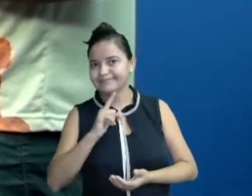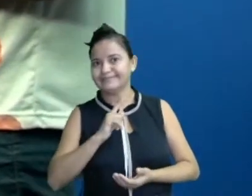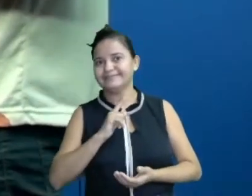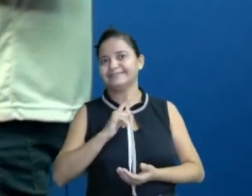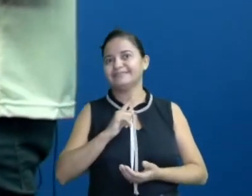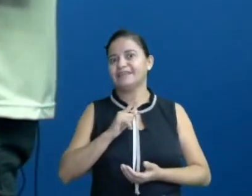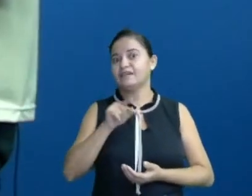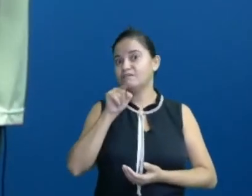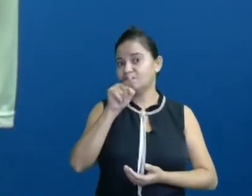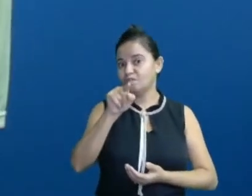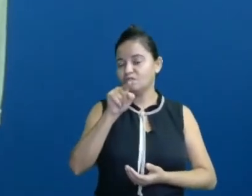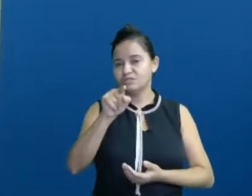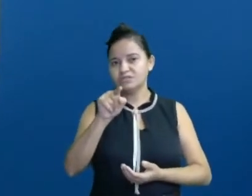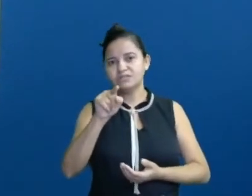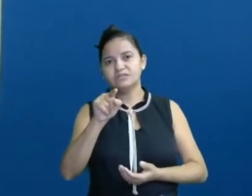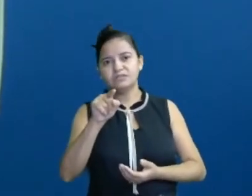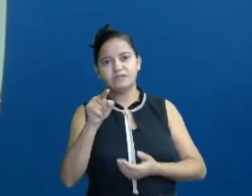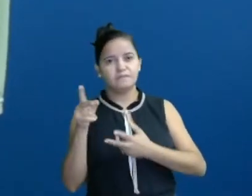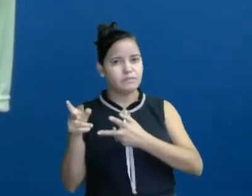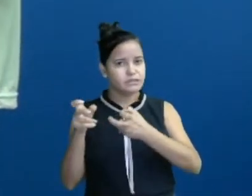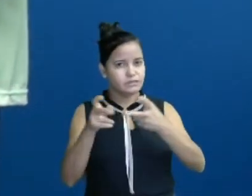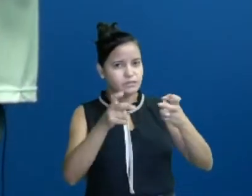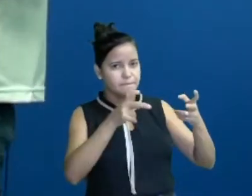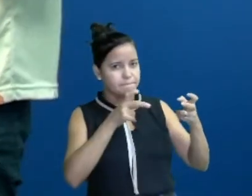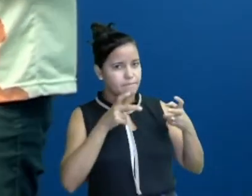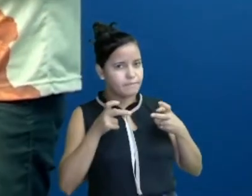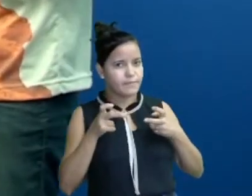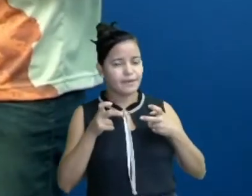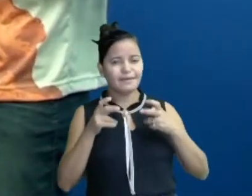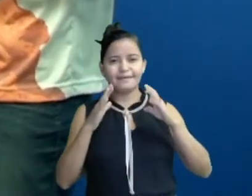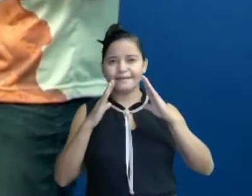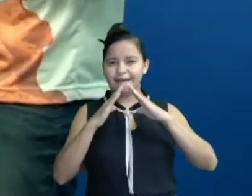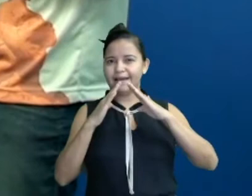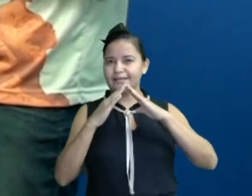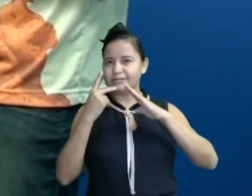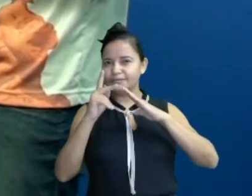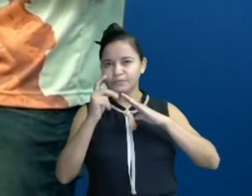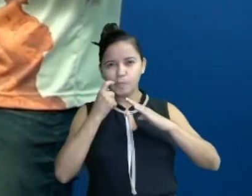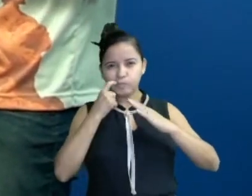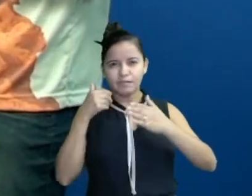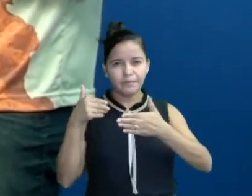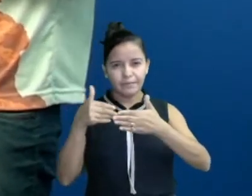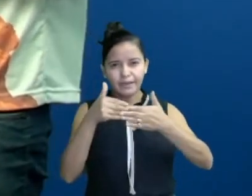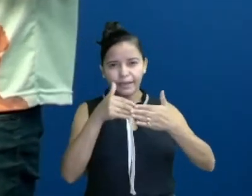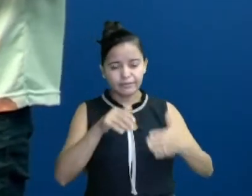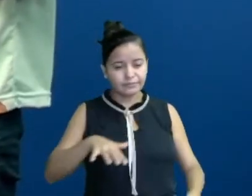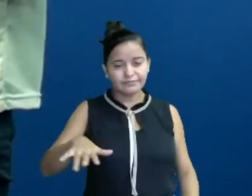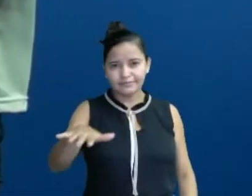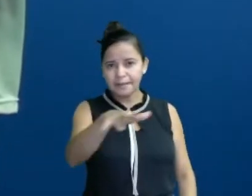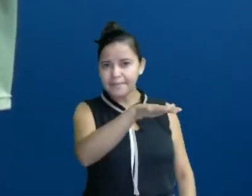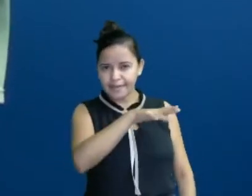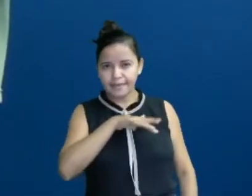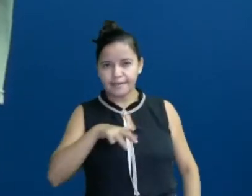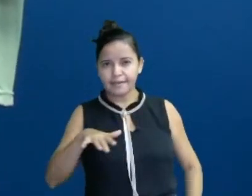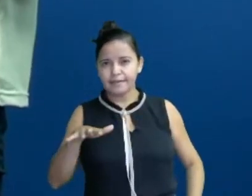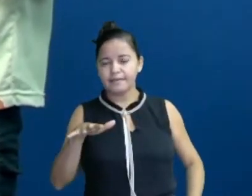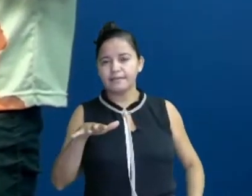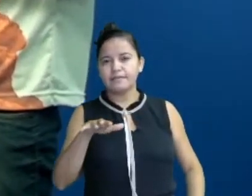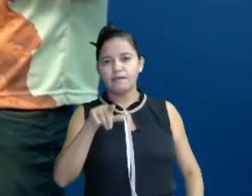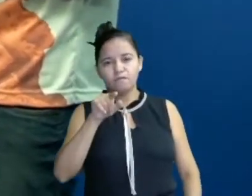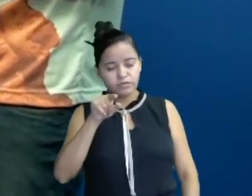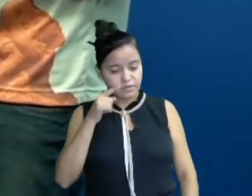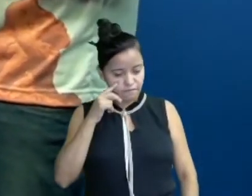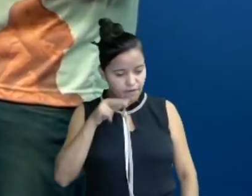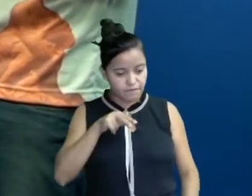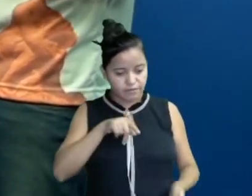observação do solo ao redor da sua casa, tá certo? E então você vai classificar o tipo e as condições